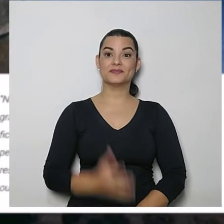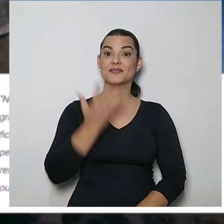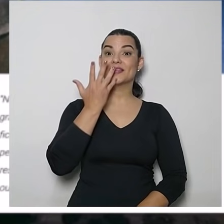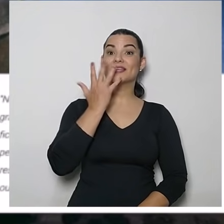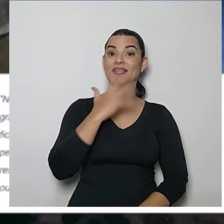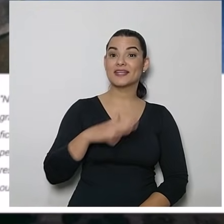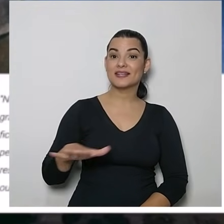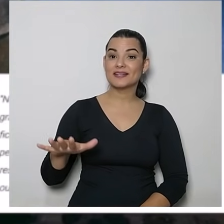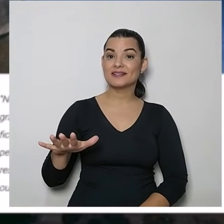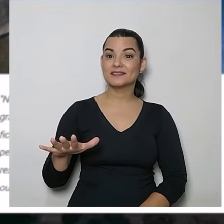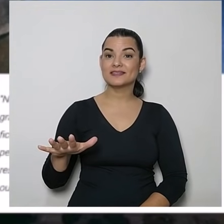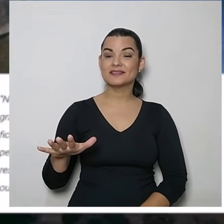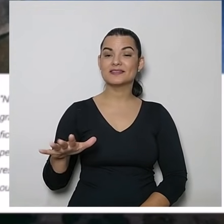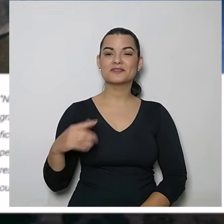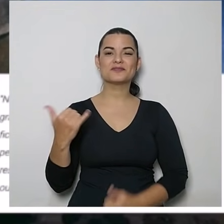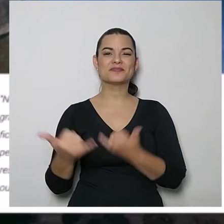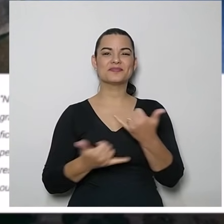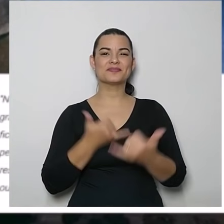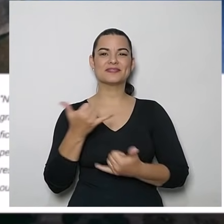Criança brincando,